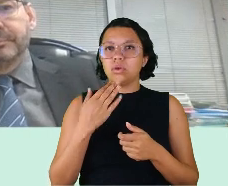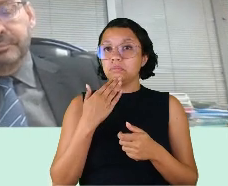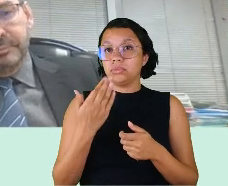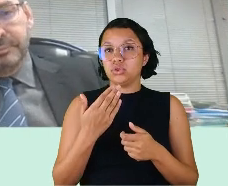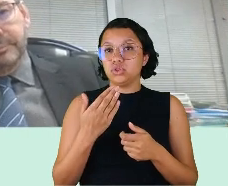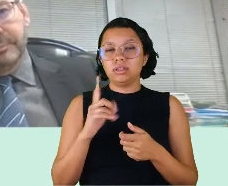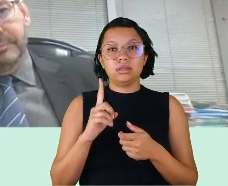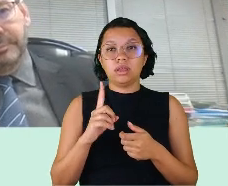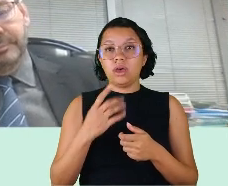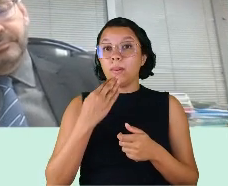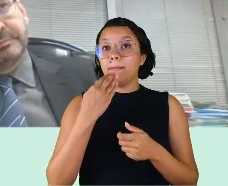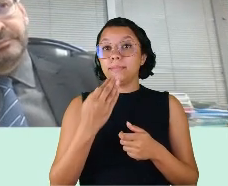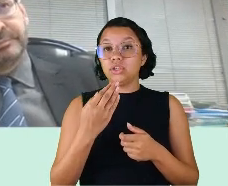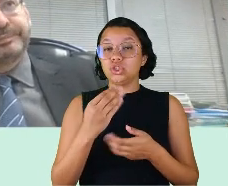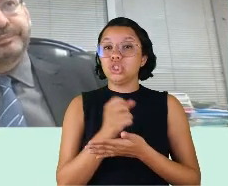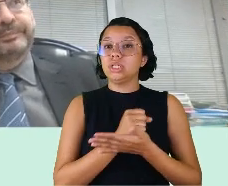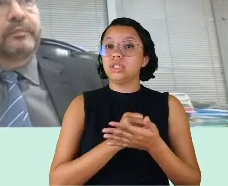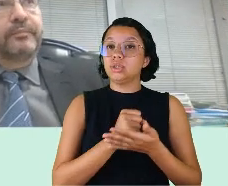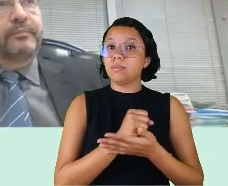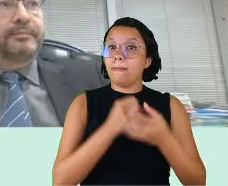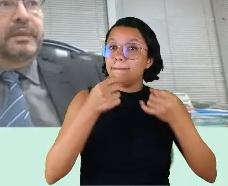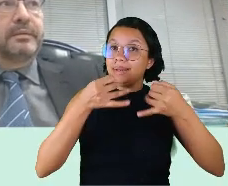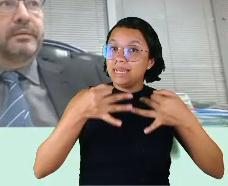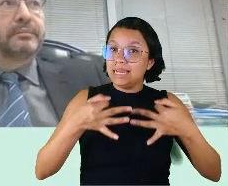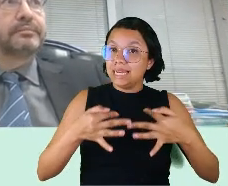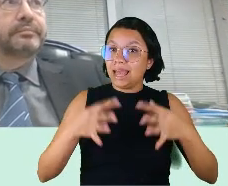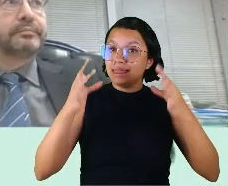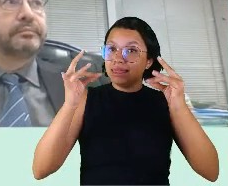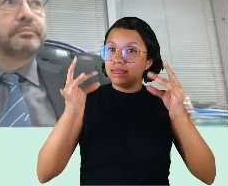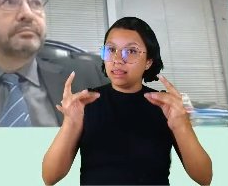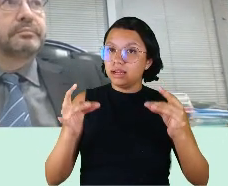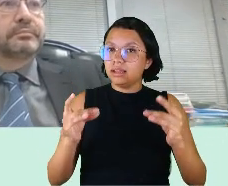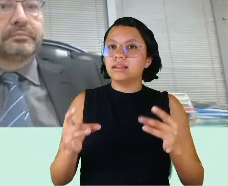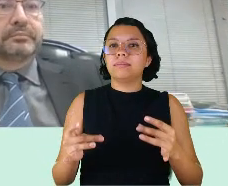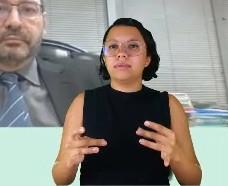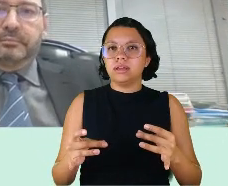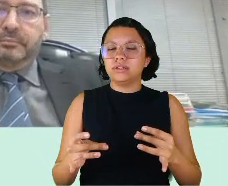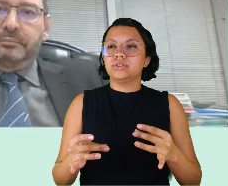só requerer, né? Tem que requerer fundamentadamente.